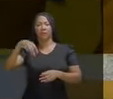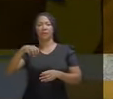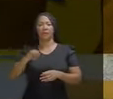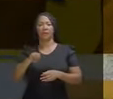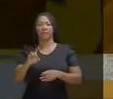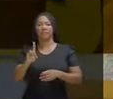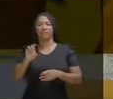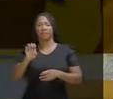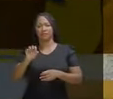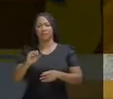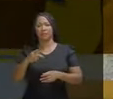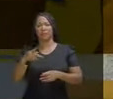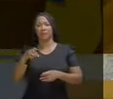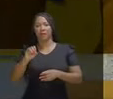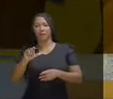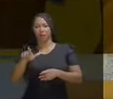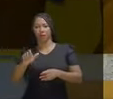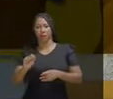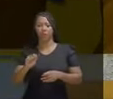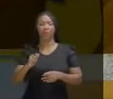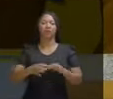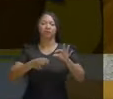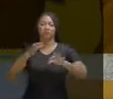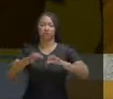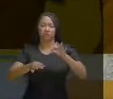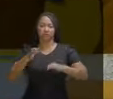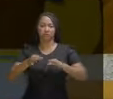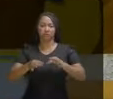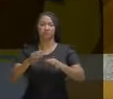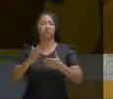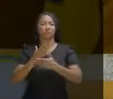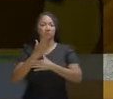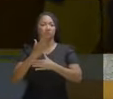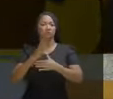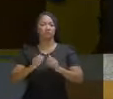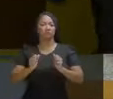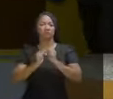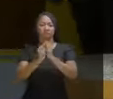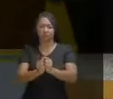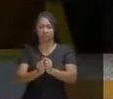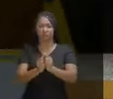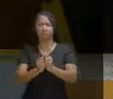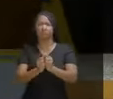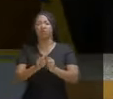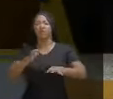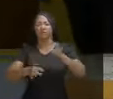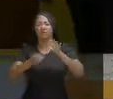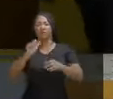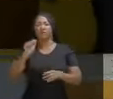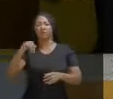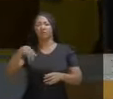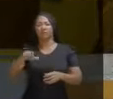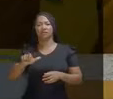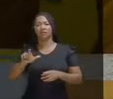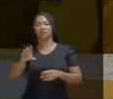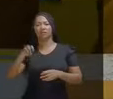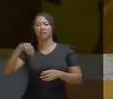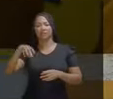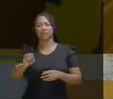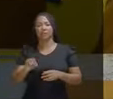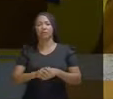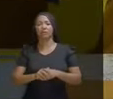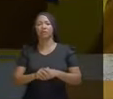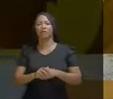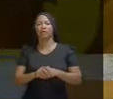e Rivaldo Valente, e do voto do juiz Carlos Torres, desaprovando-as, acompanhada pelo juiz Anselmo Gonçalves, pediu vista ao